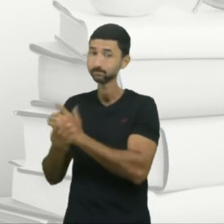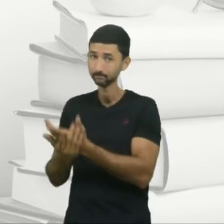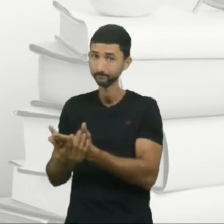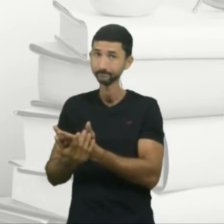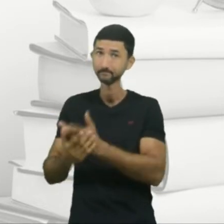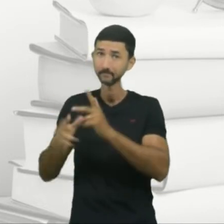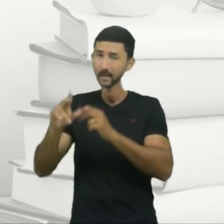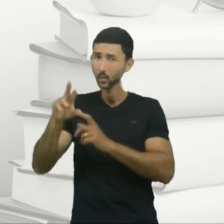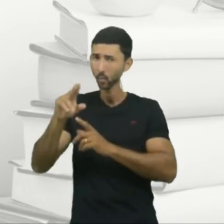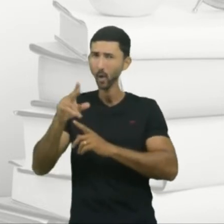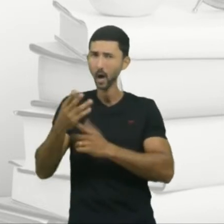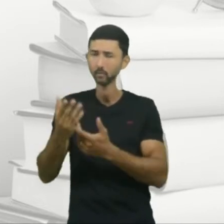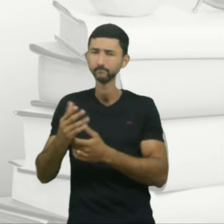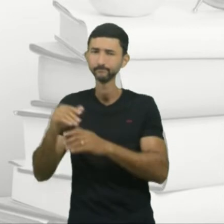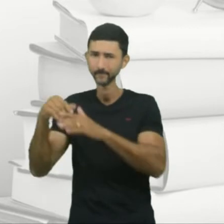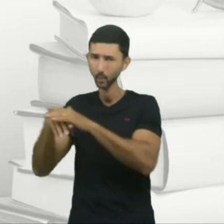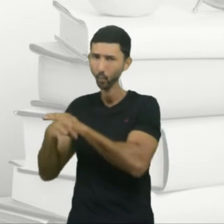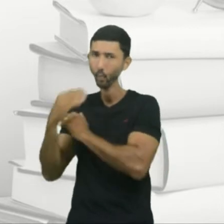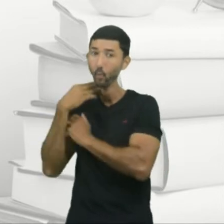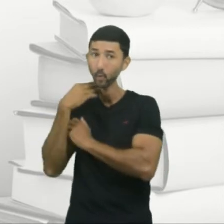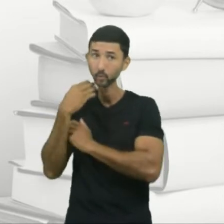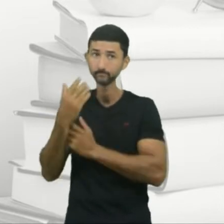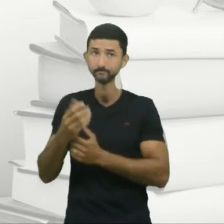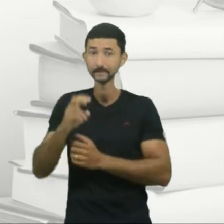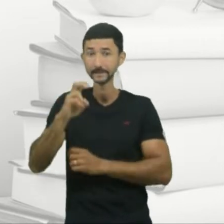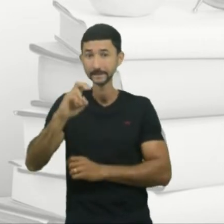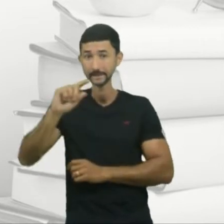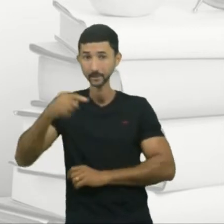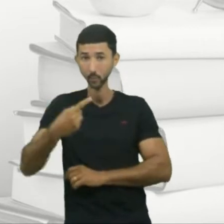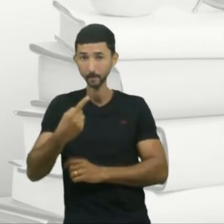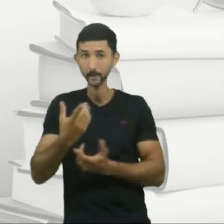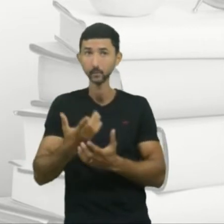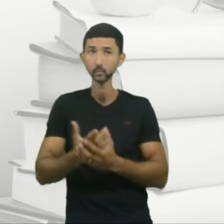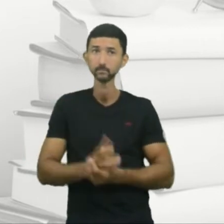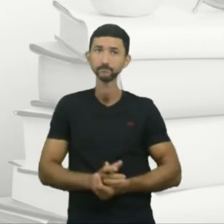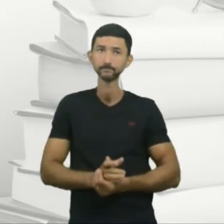mesmo depósito na tua conta poupança. R$ 5.000